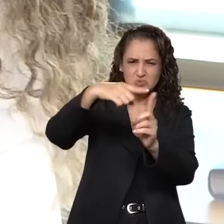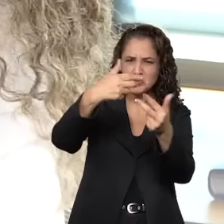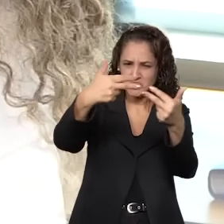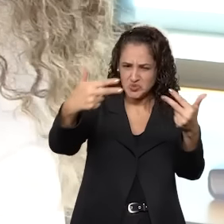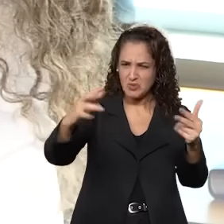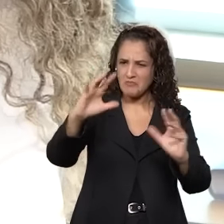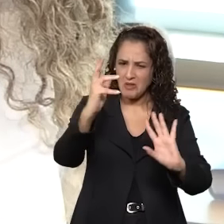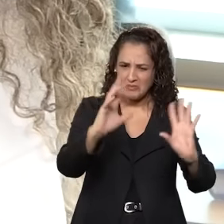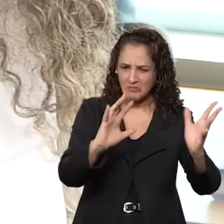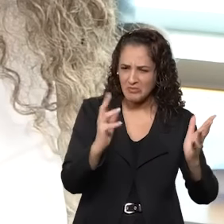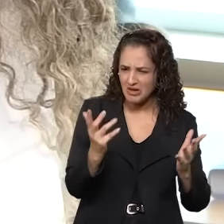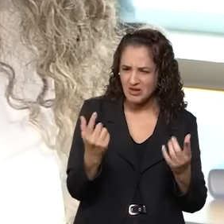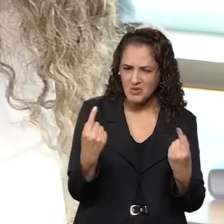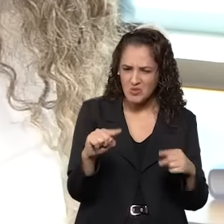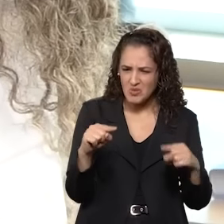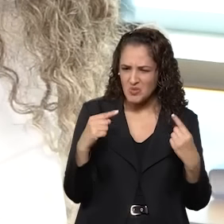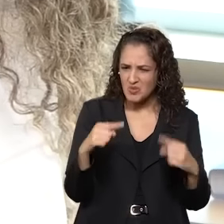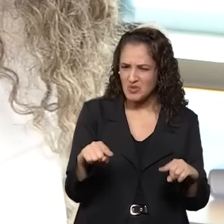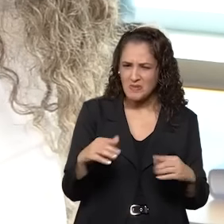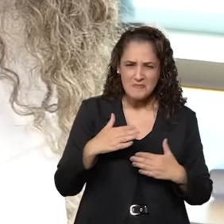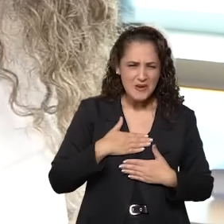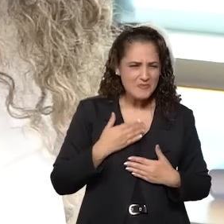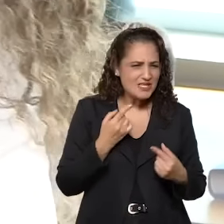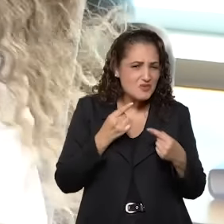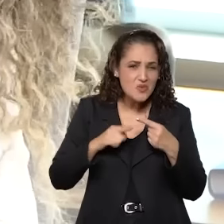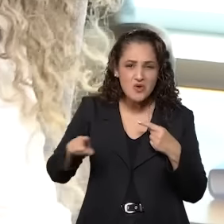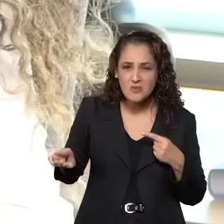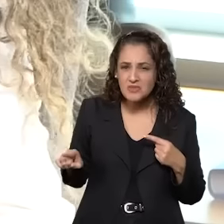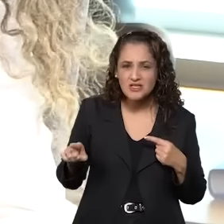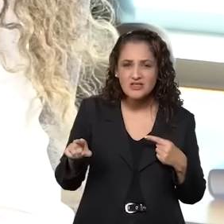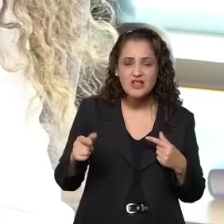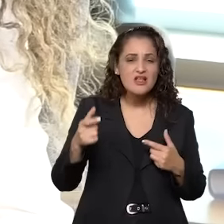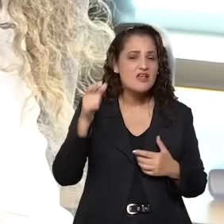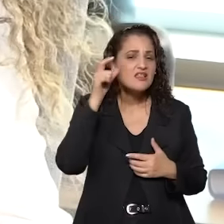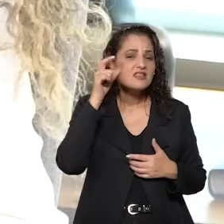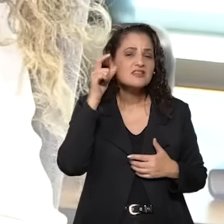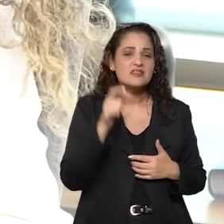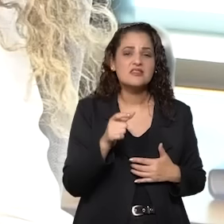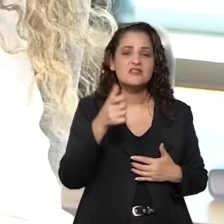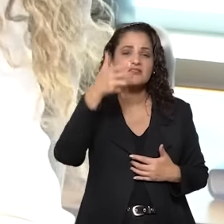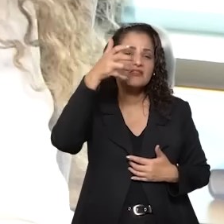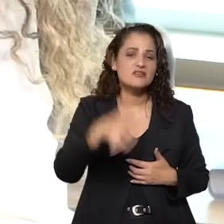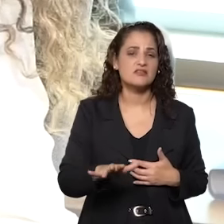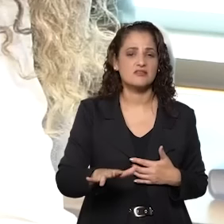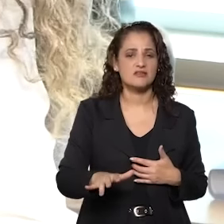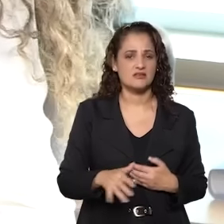minha empresa do sonho eu não quero mais continuar nessa empresa e naquele momento que ela falou isso eu virei e falei uau